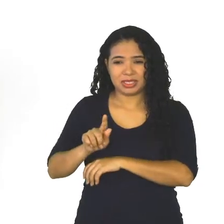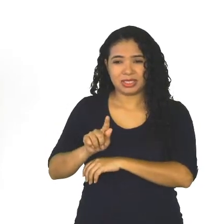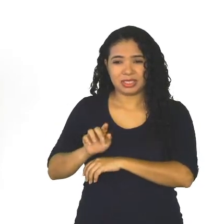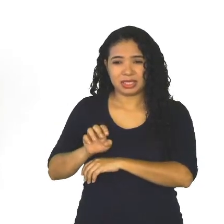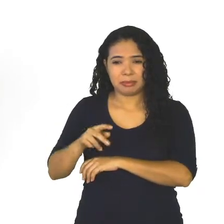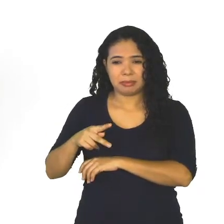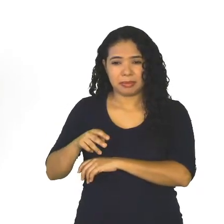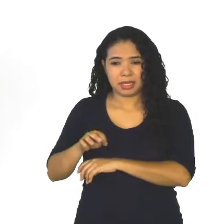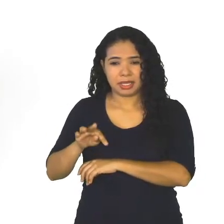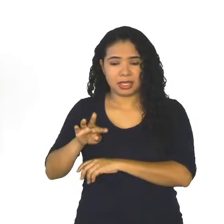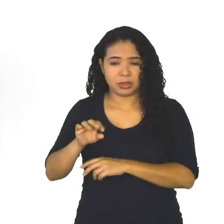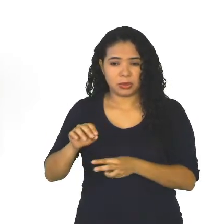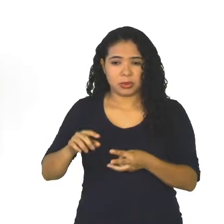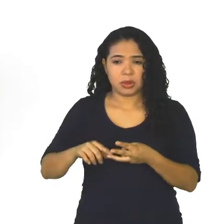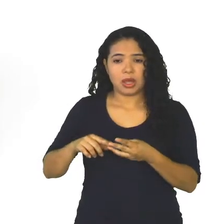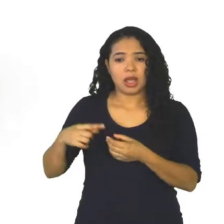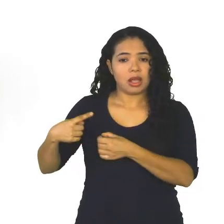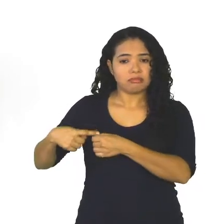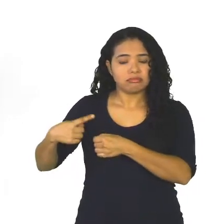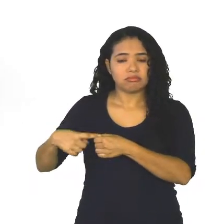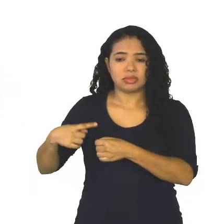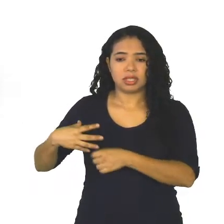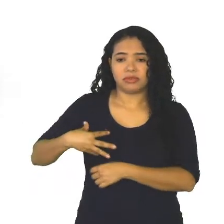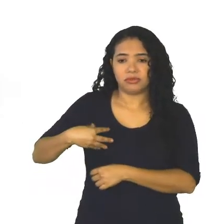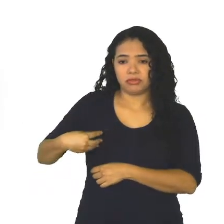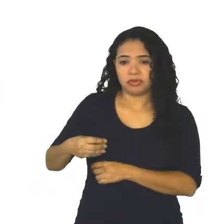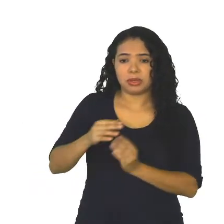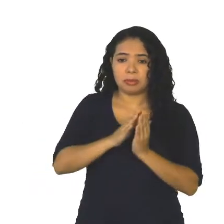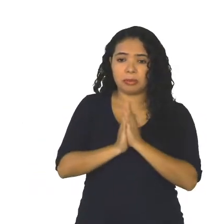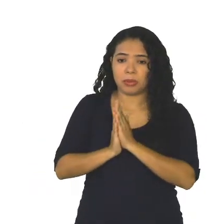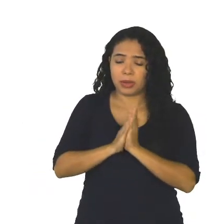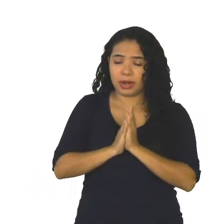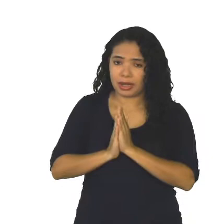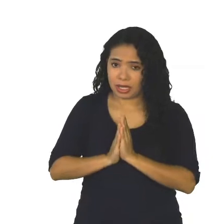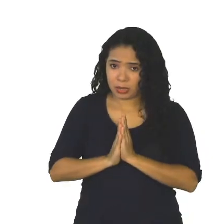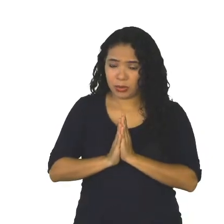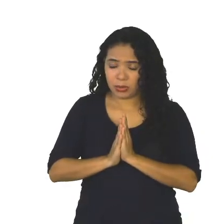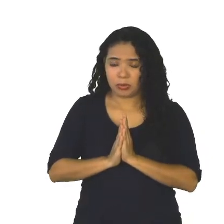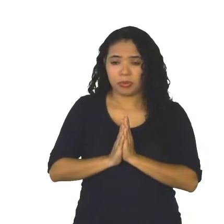Ok. Essas palavras em destaques são chamadas de